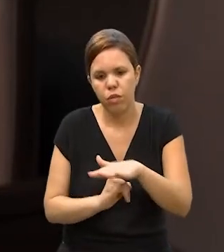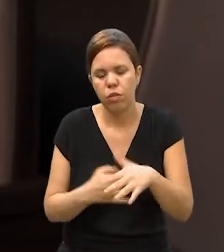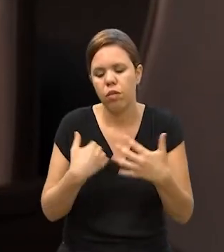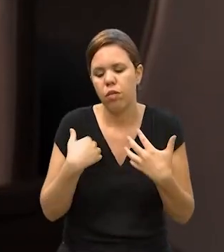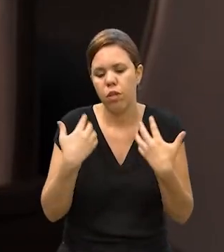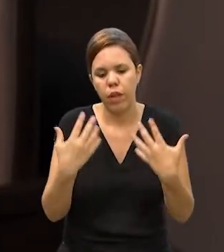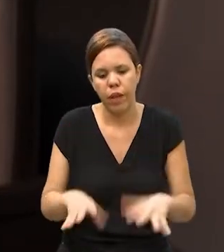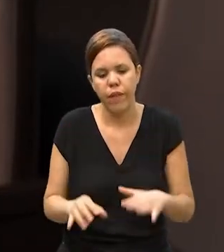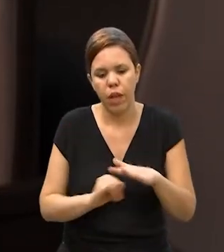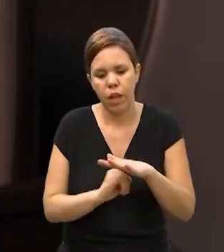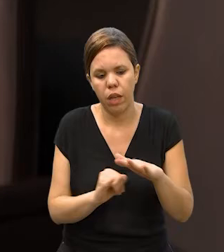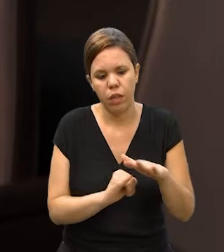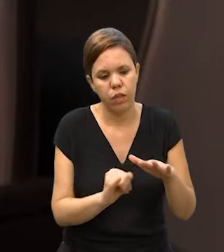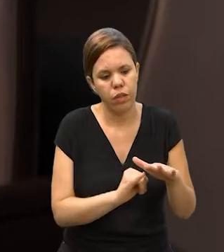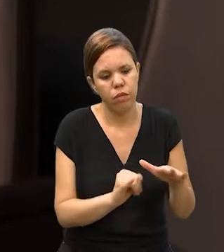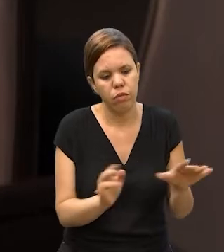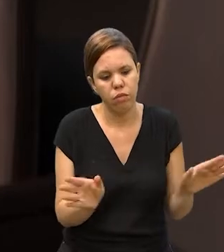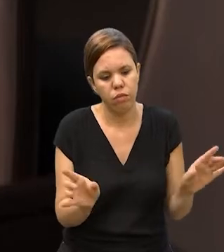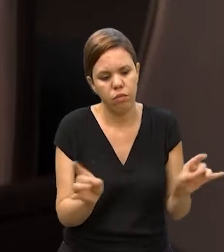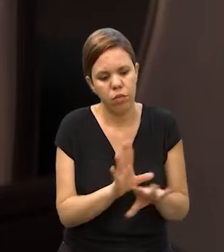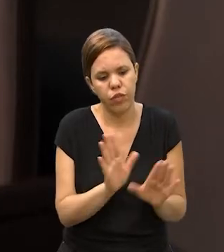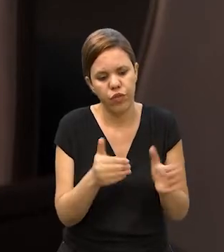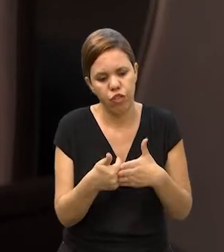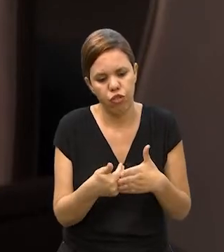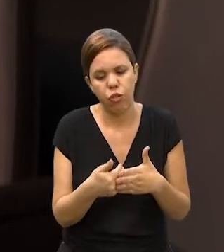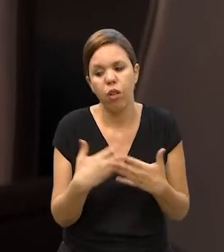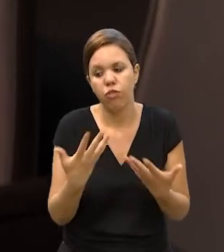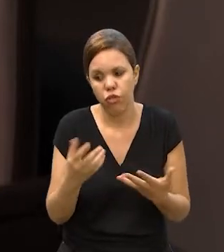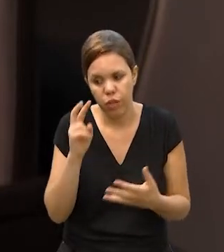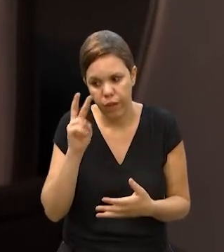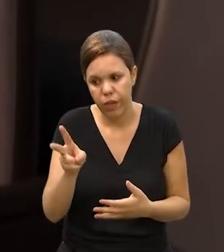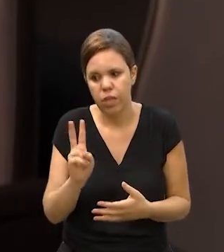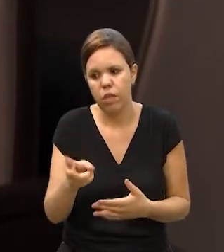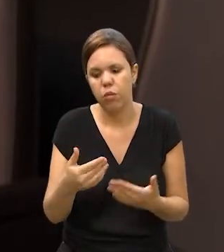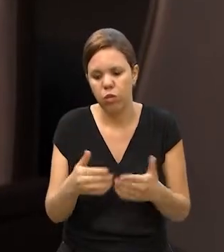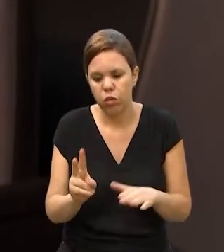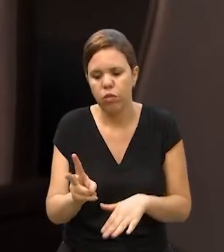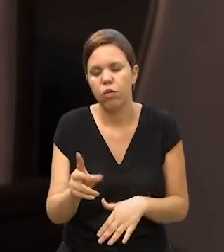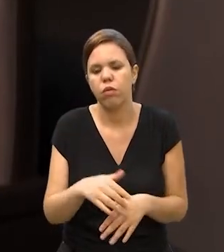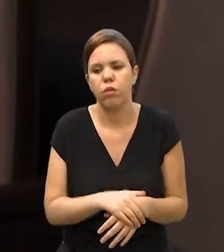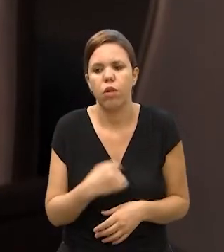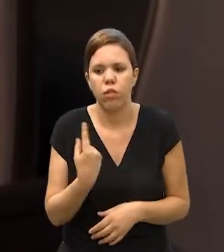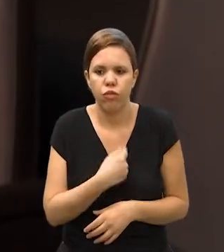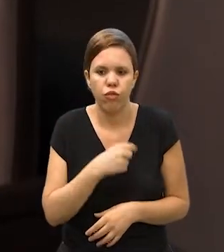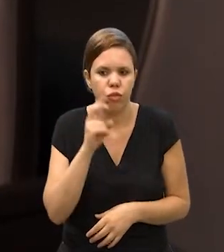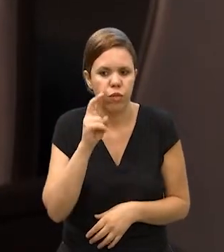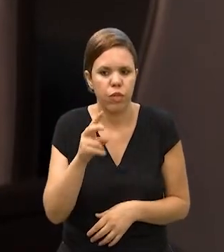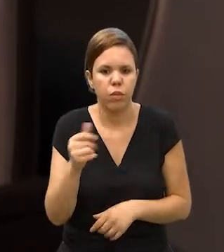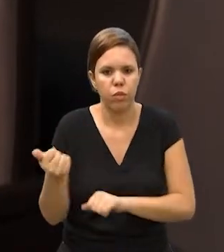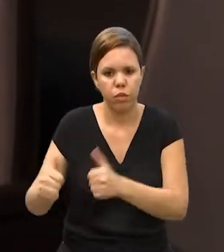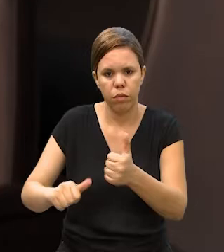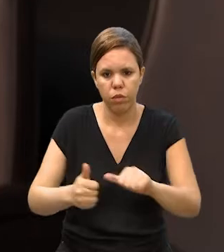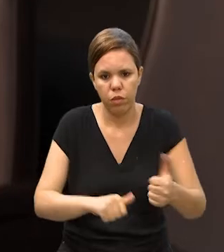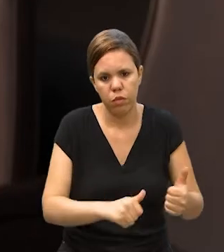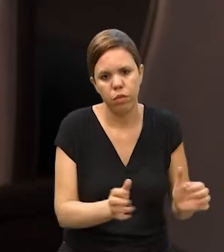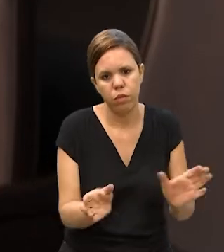ver as entidades, as ONGs morrerem, muito pelo contrário, né? E aí que a gente vê, tramitando na casa,